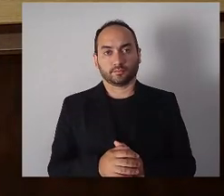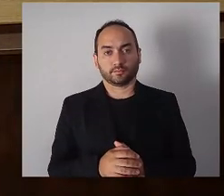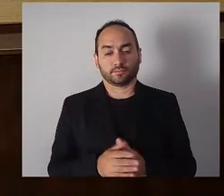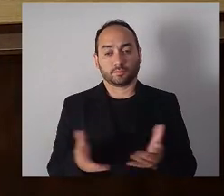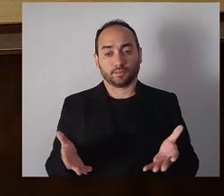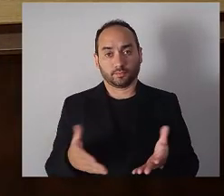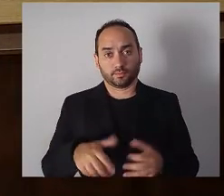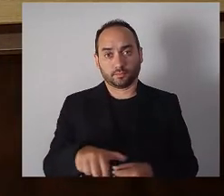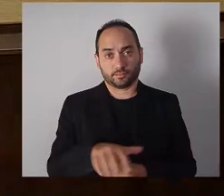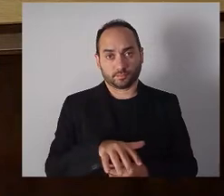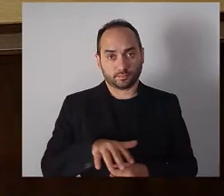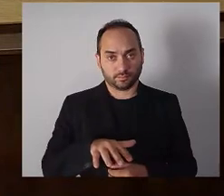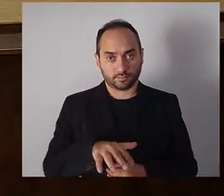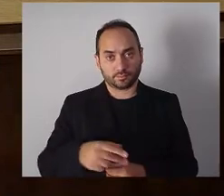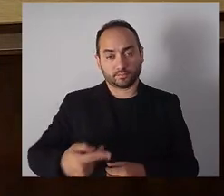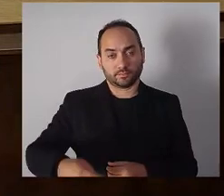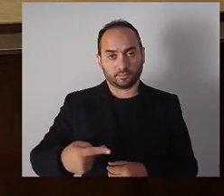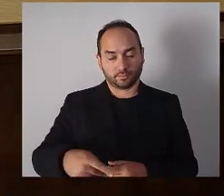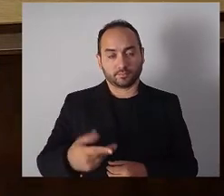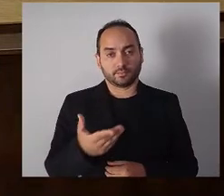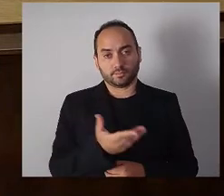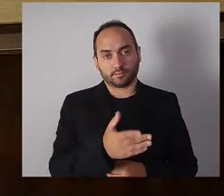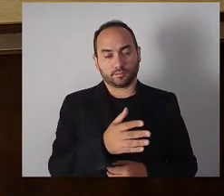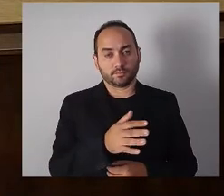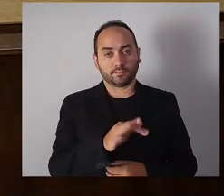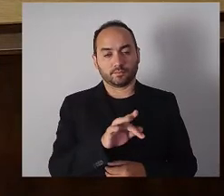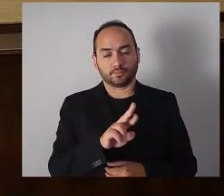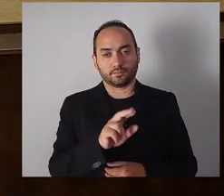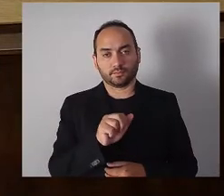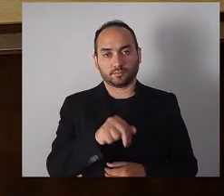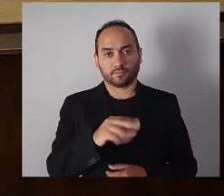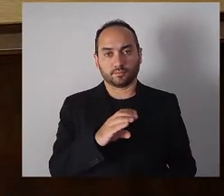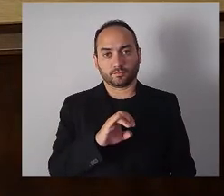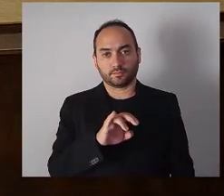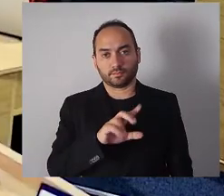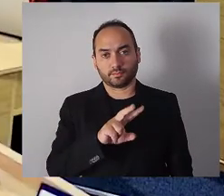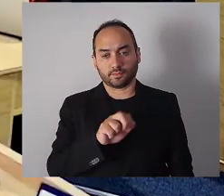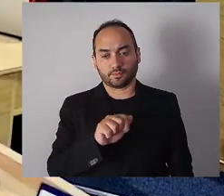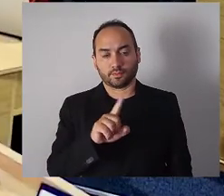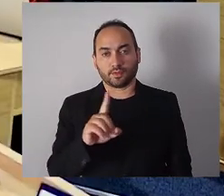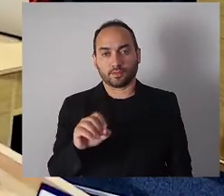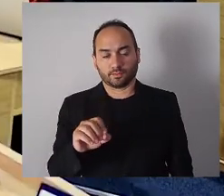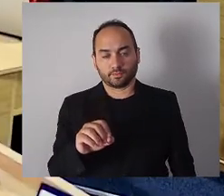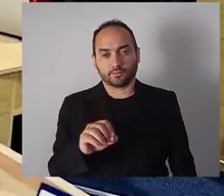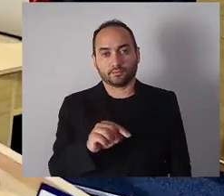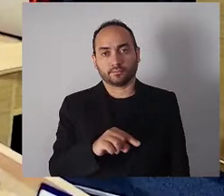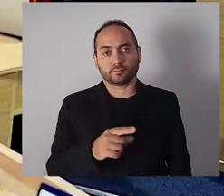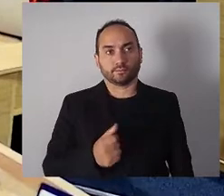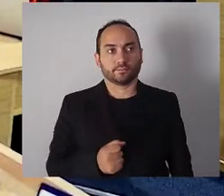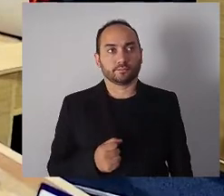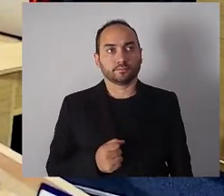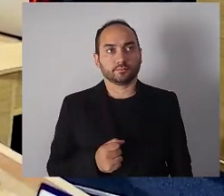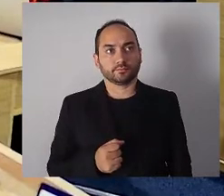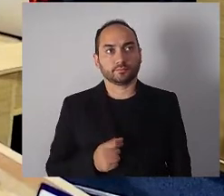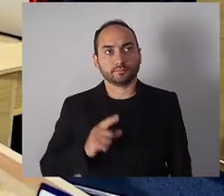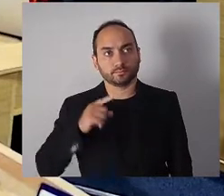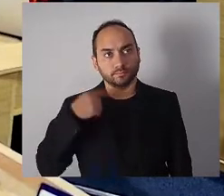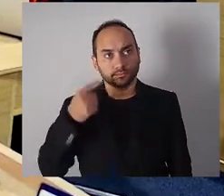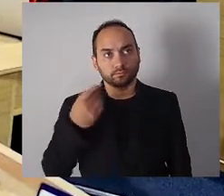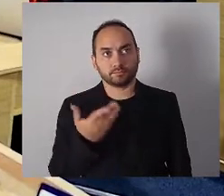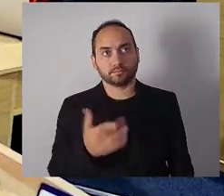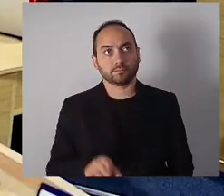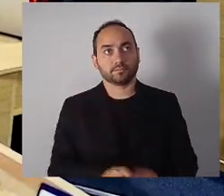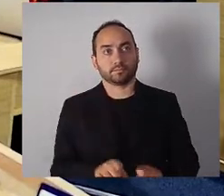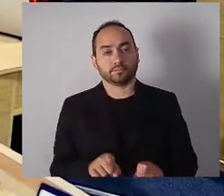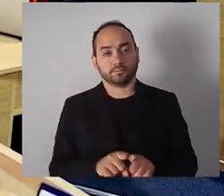local, o senhor Francivaldo de Lemos Pereira, o nosso Vavá, doutor advogado, e temos também